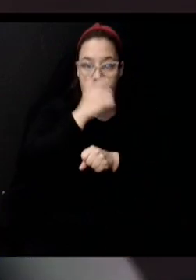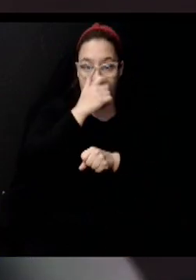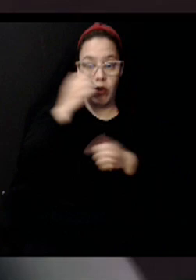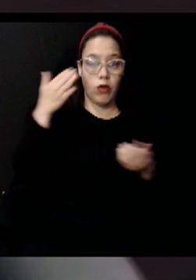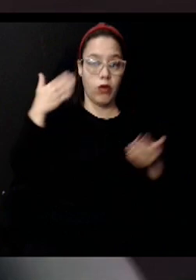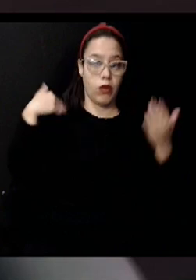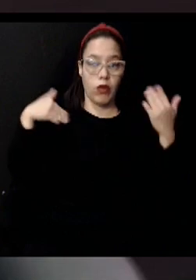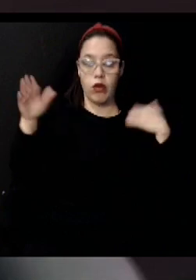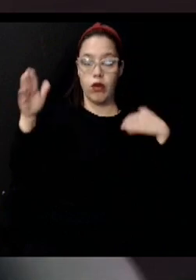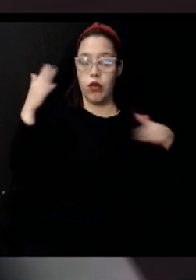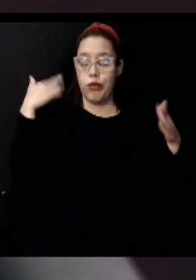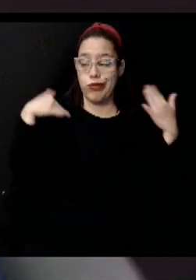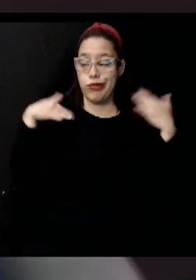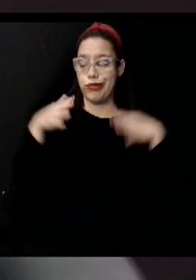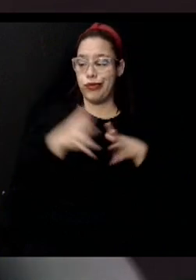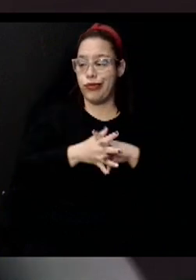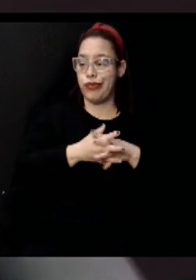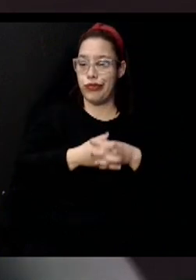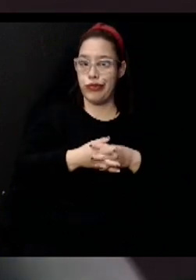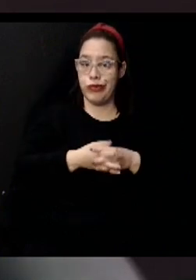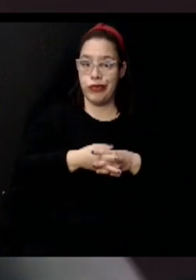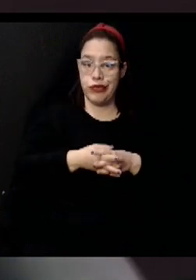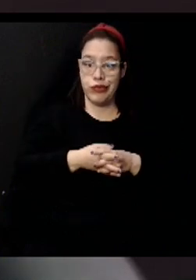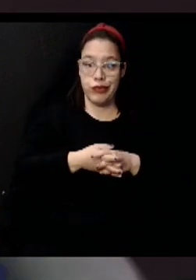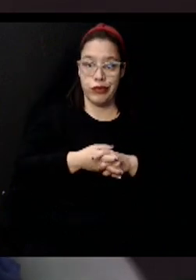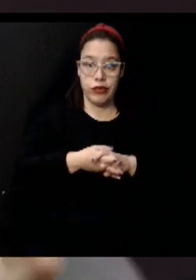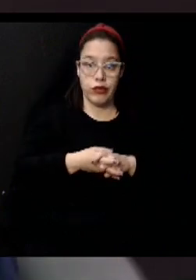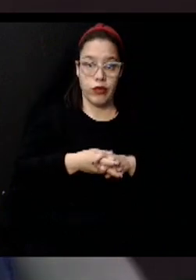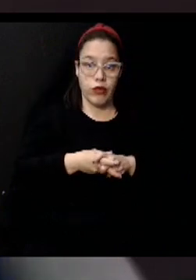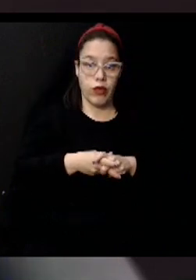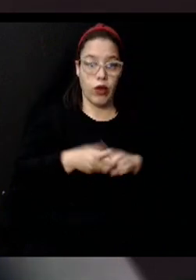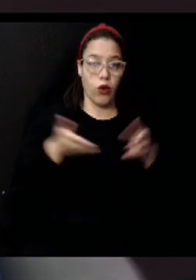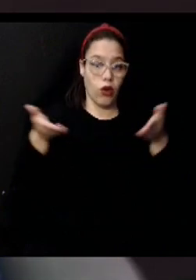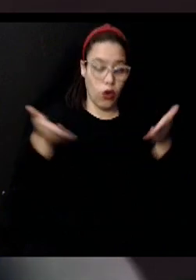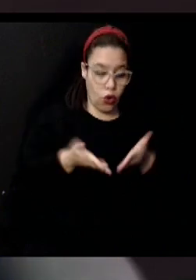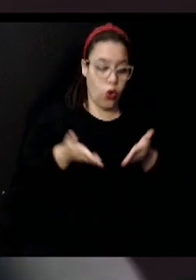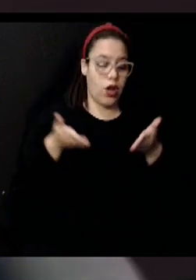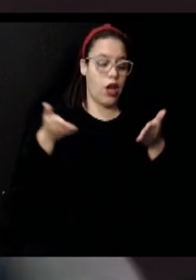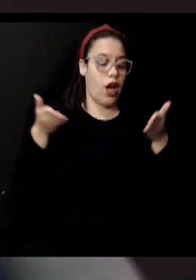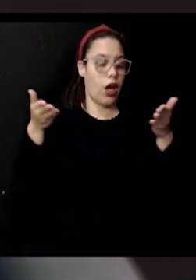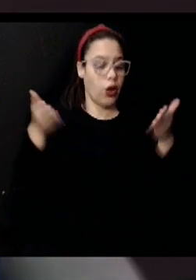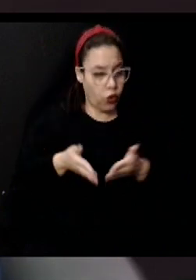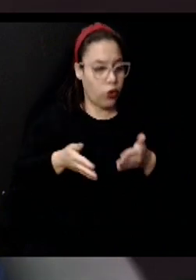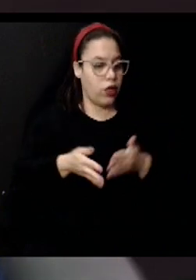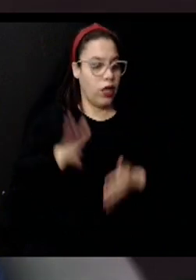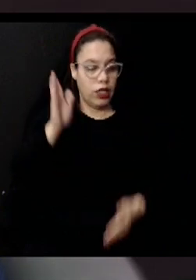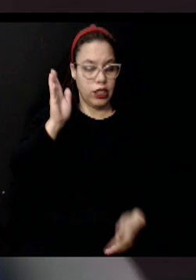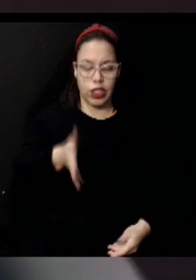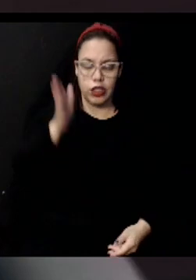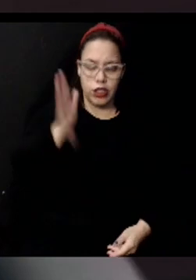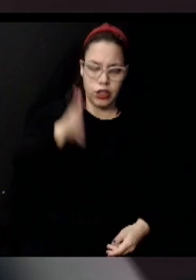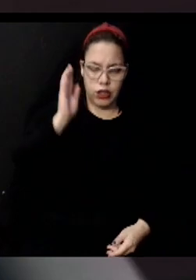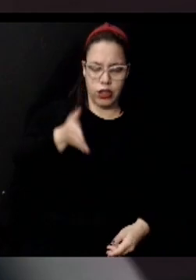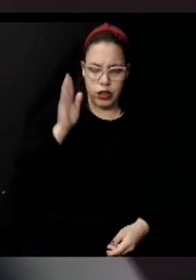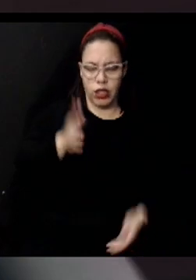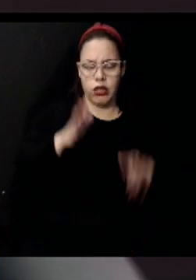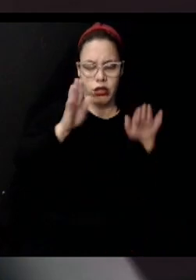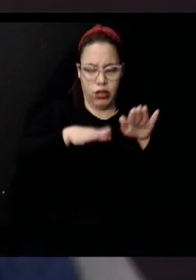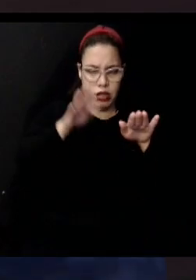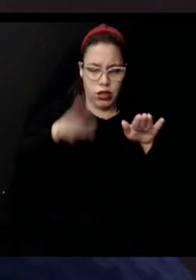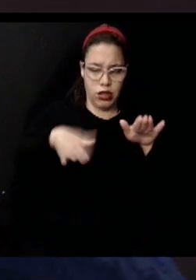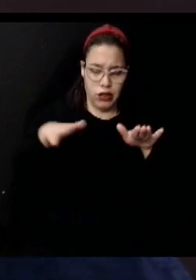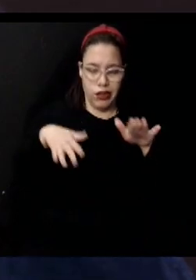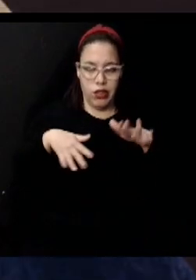Exatamente. E a gente está naquela pressa do agora, a gente quer tudo para agora, então o trânsito sim vai atrapalhar, Uhum, né,